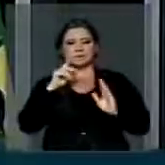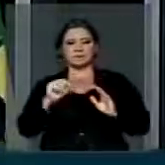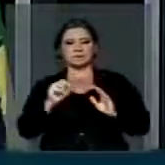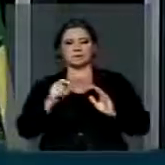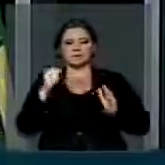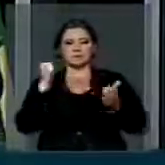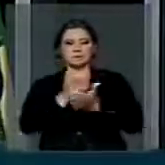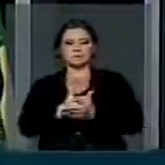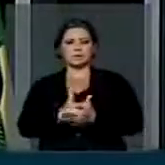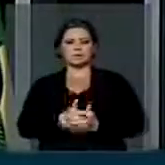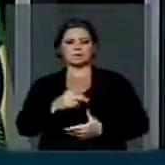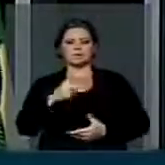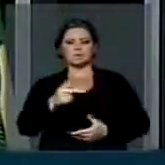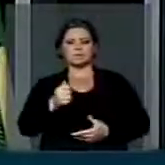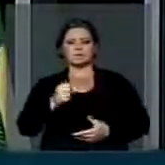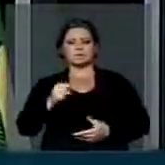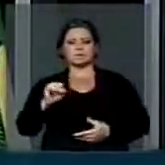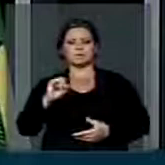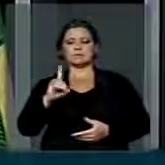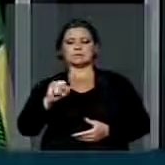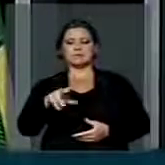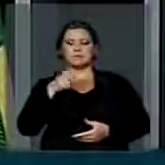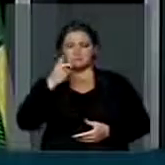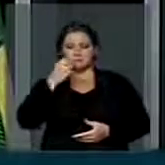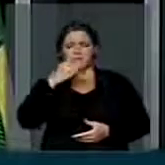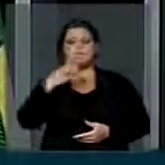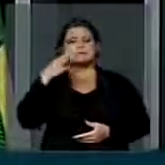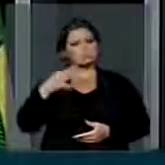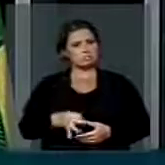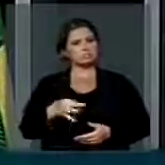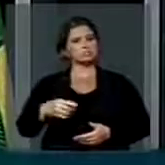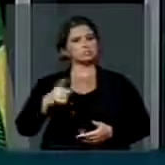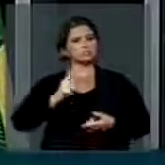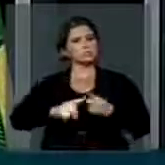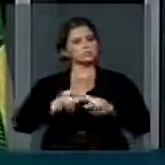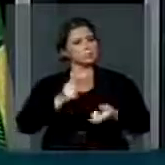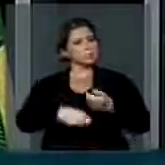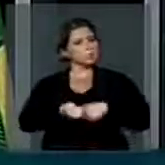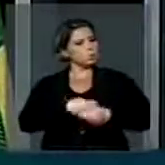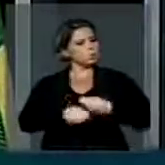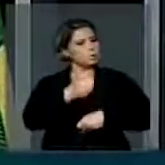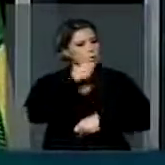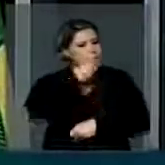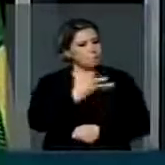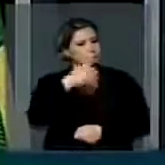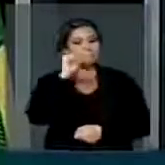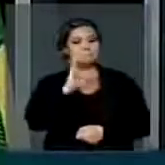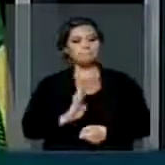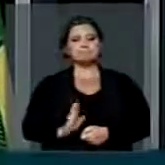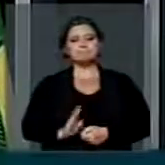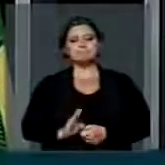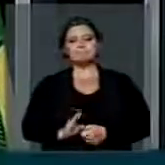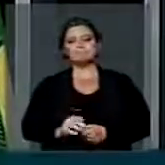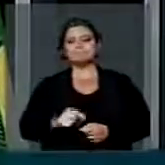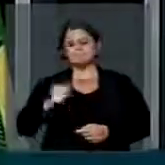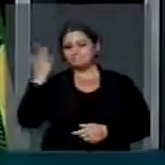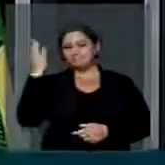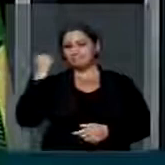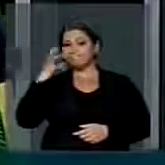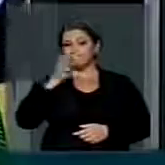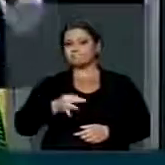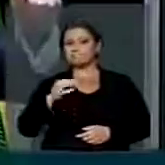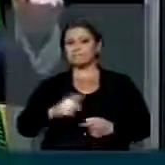a compra de Passadina foi uma boa compra, uma compra de um negócio muito interessante para o Brasil naquela época. Se